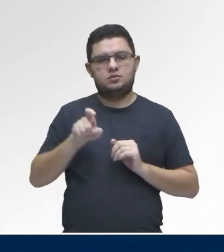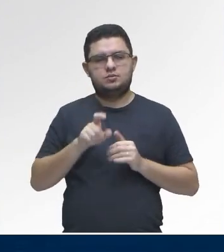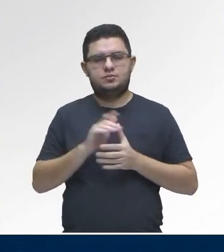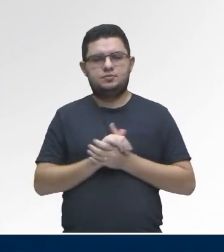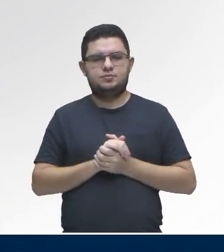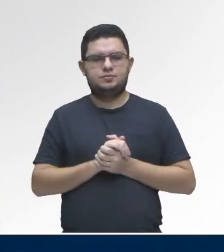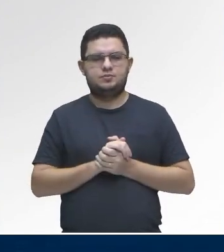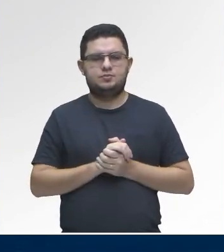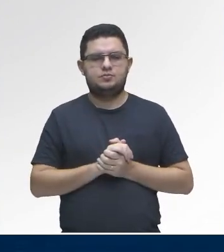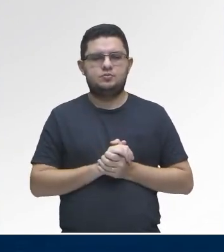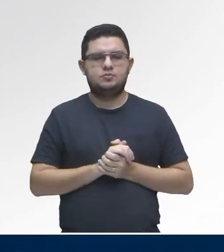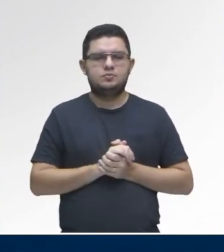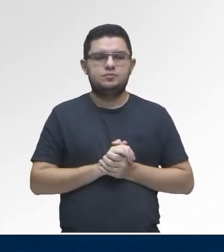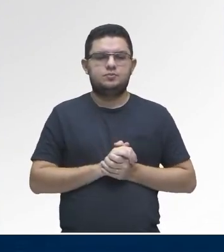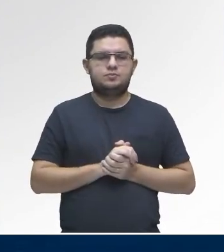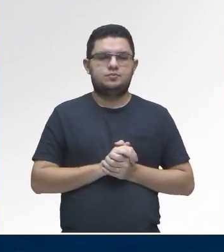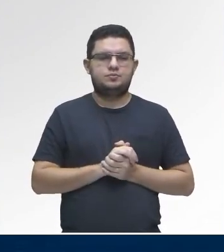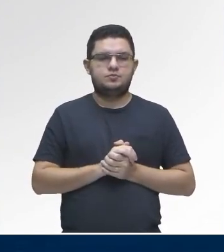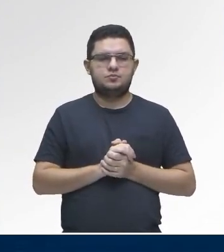é negativo.